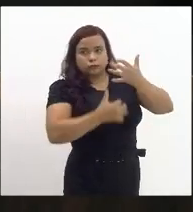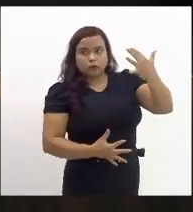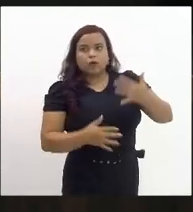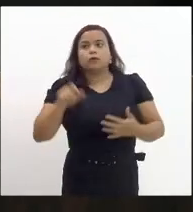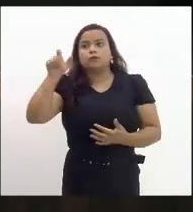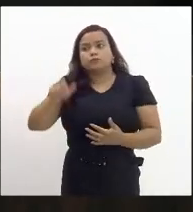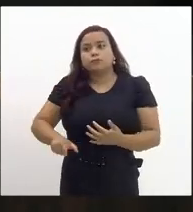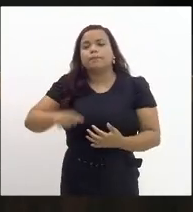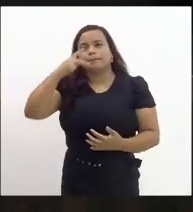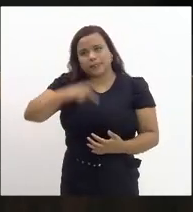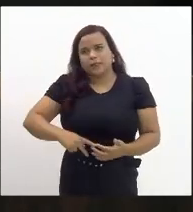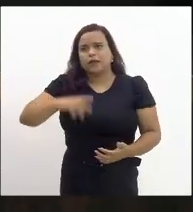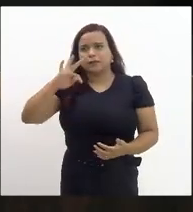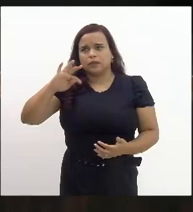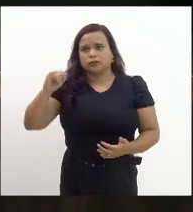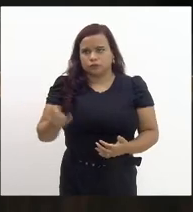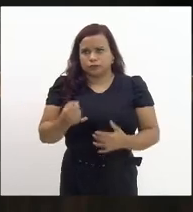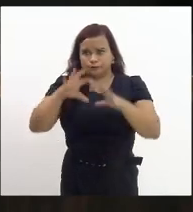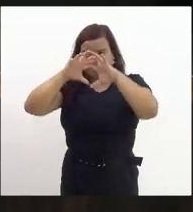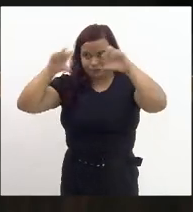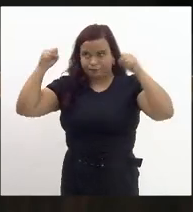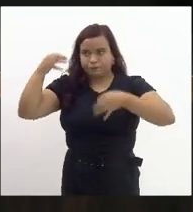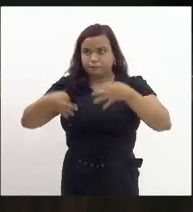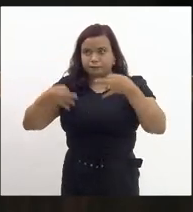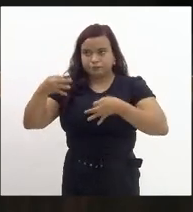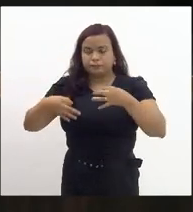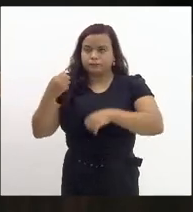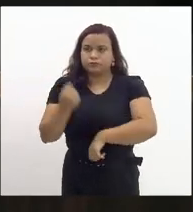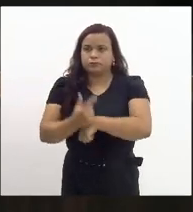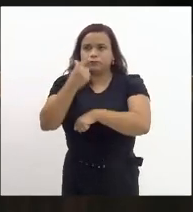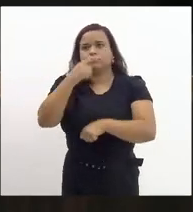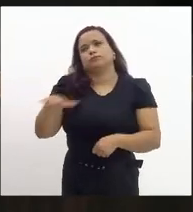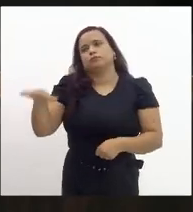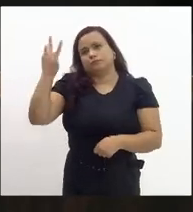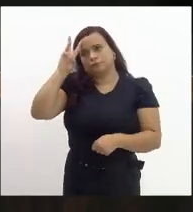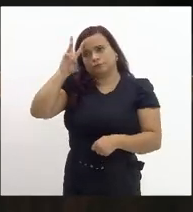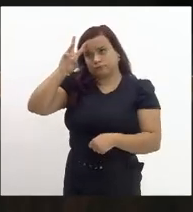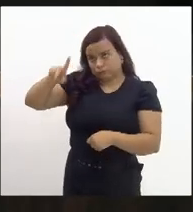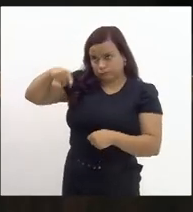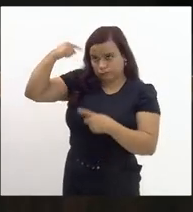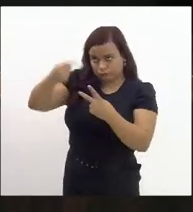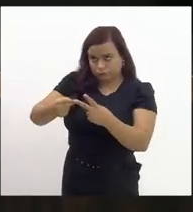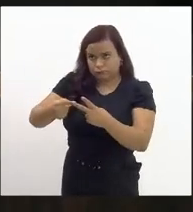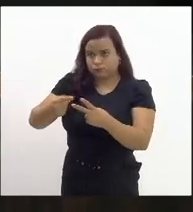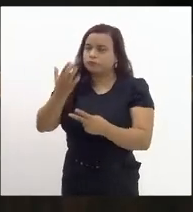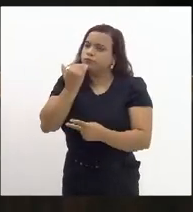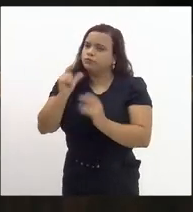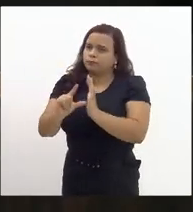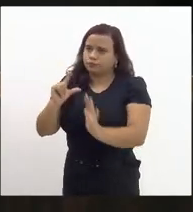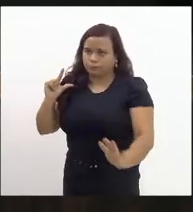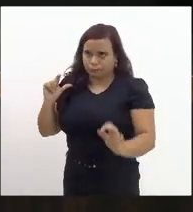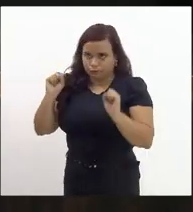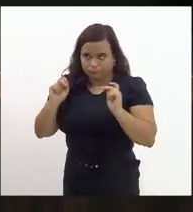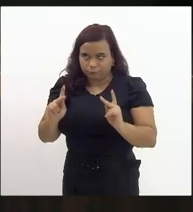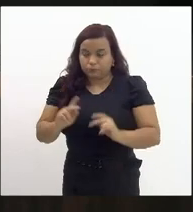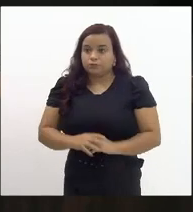TJ. Então, todos são convidados. 12h30, na próxima terça-feira, antes do almoço.